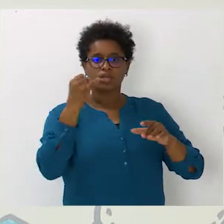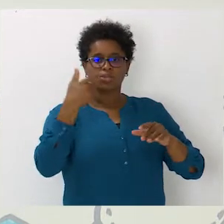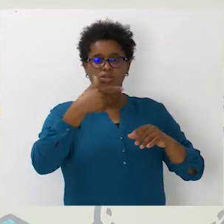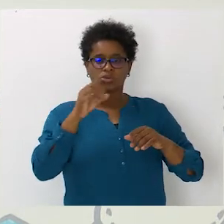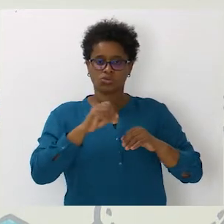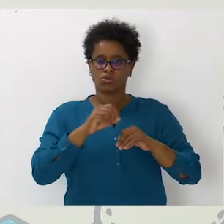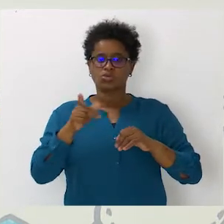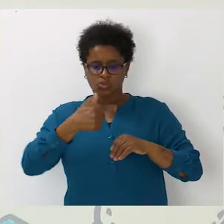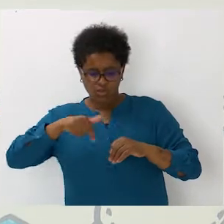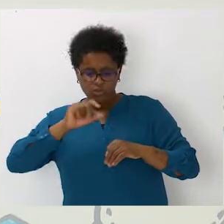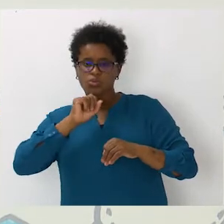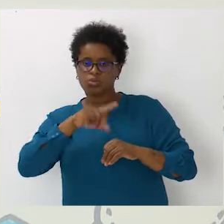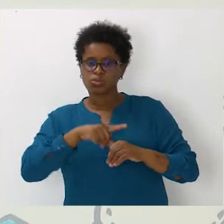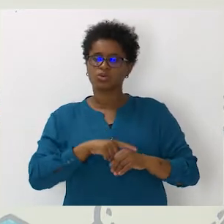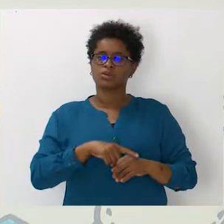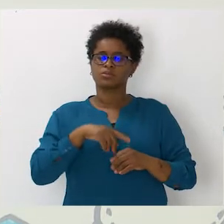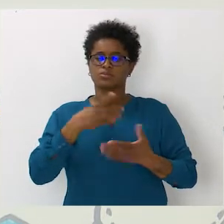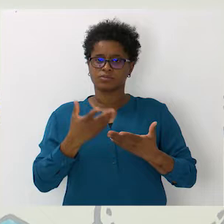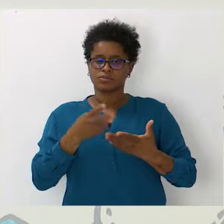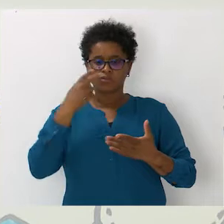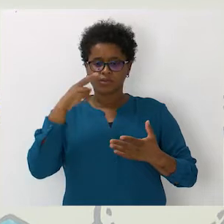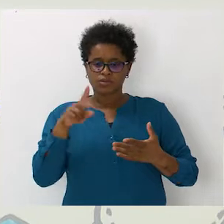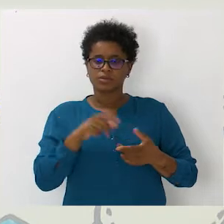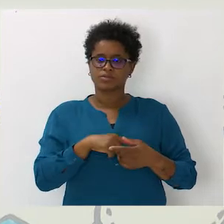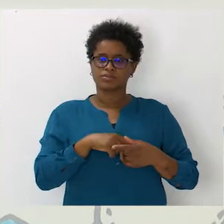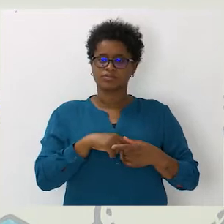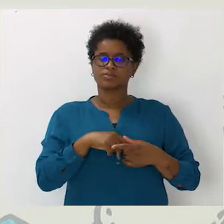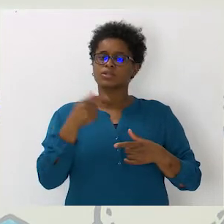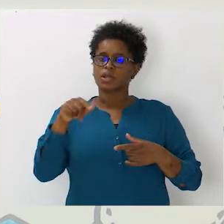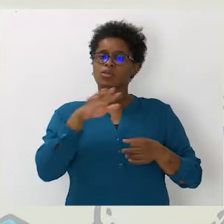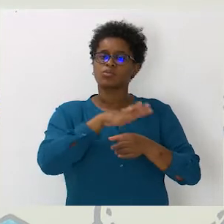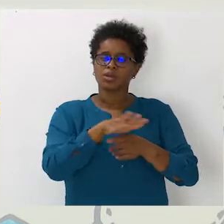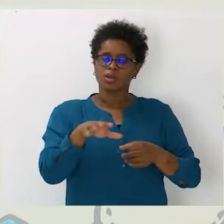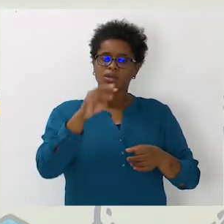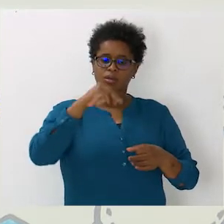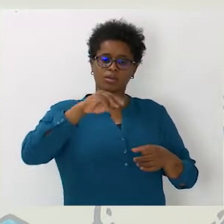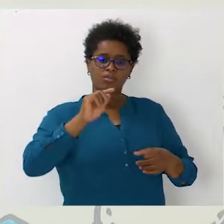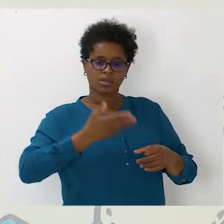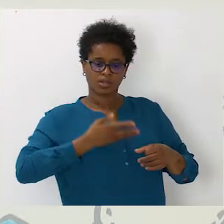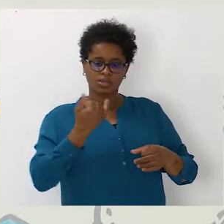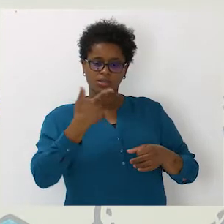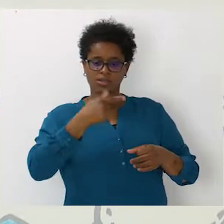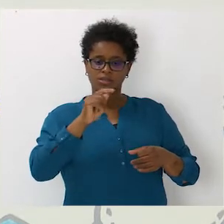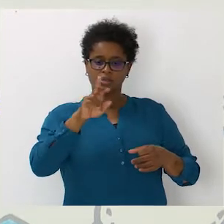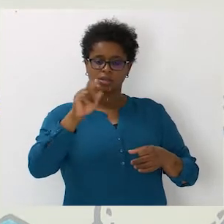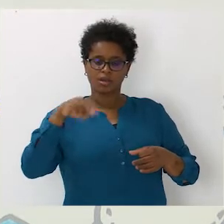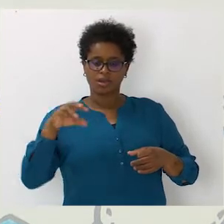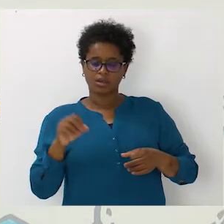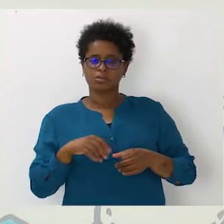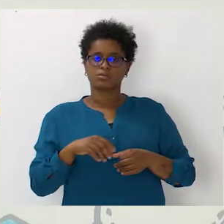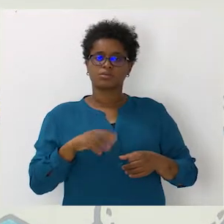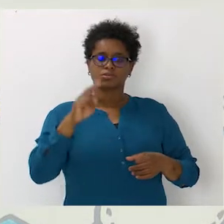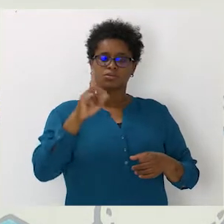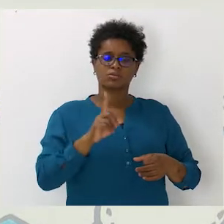Egito, podemos abordar que é cercado do mar Mediterrâneo, ali